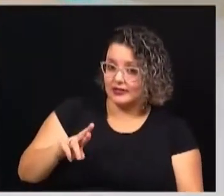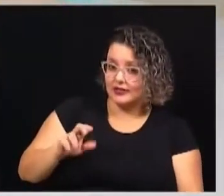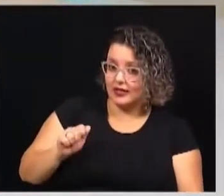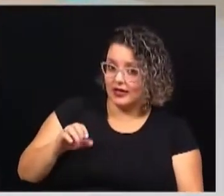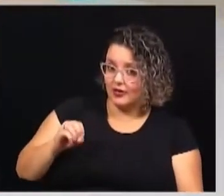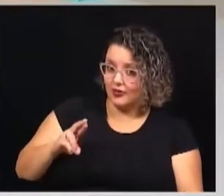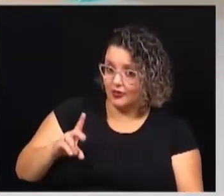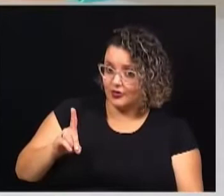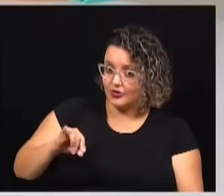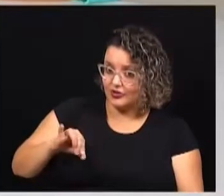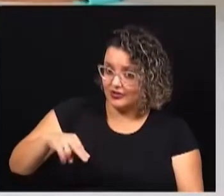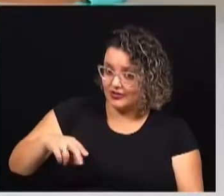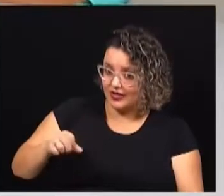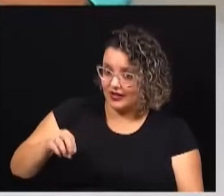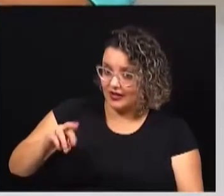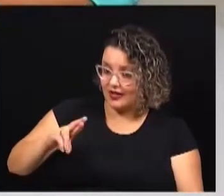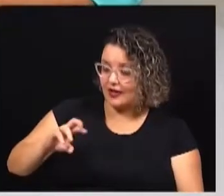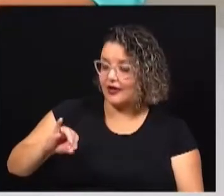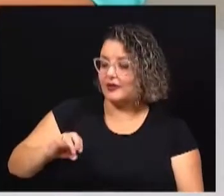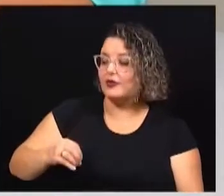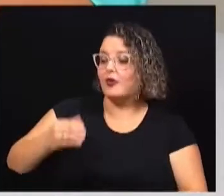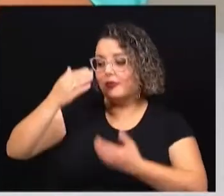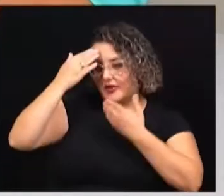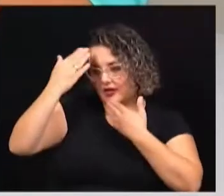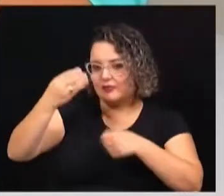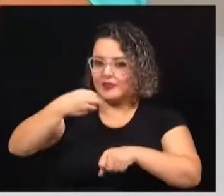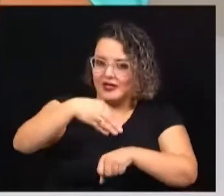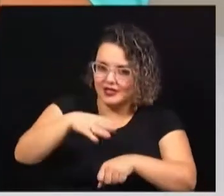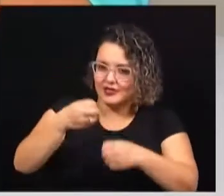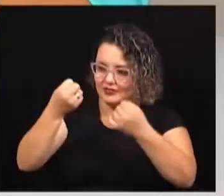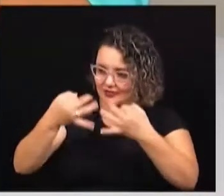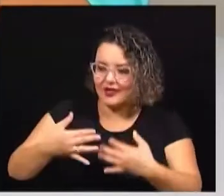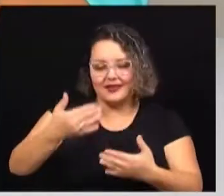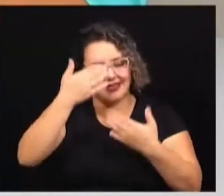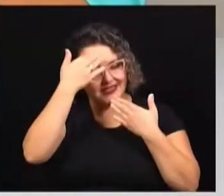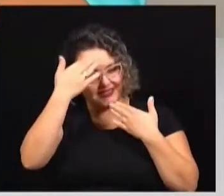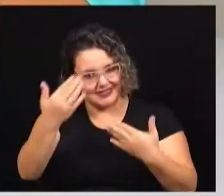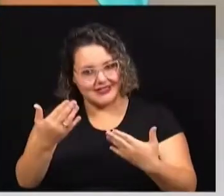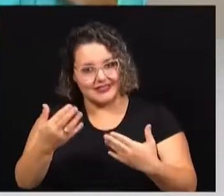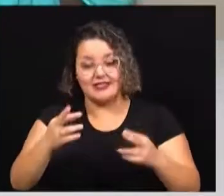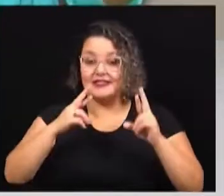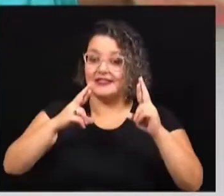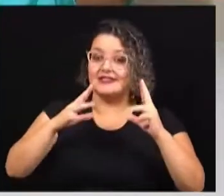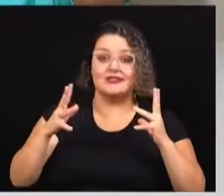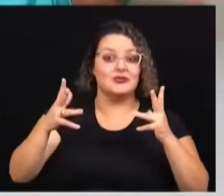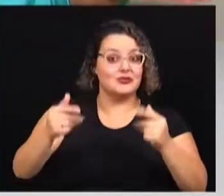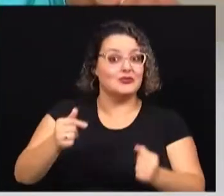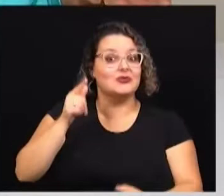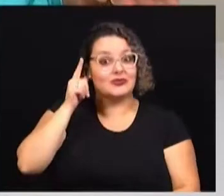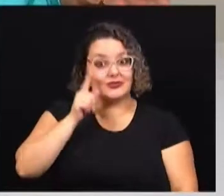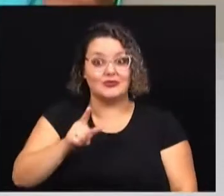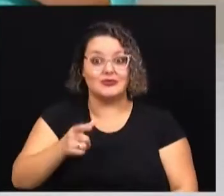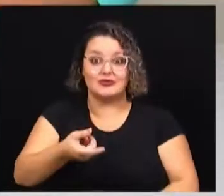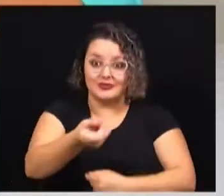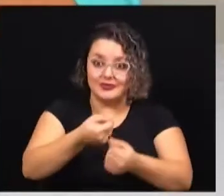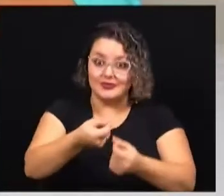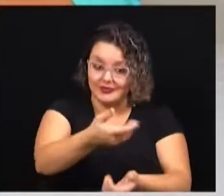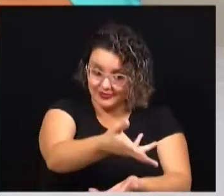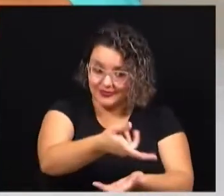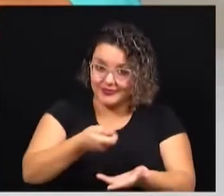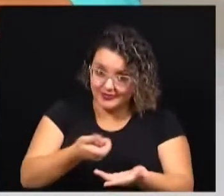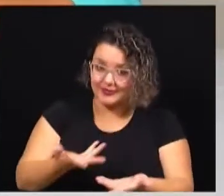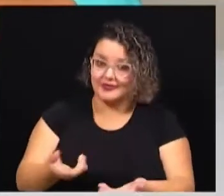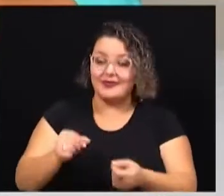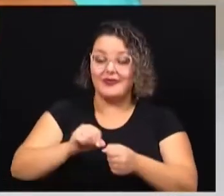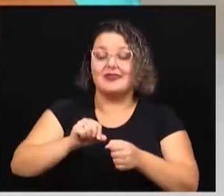Obrigada pelo seu tempo, pelas suas dicas, pelas suas explicações. E eu que agradeço. Desejo que todo mundo consiga sacar esse